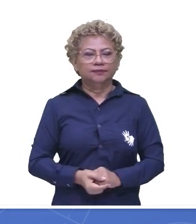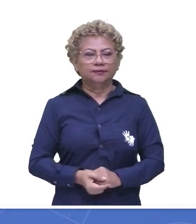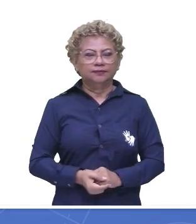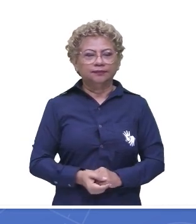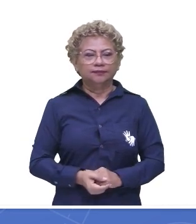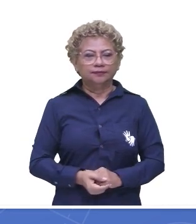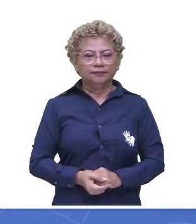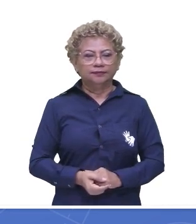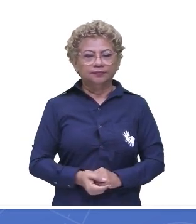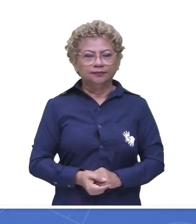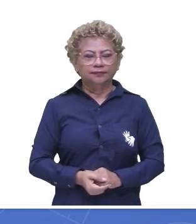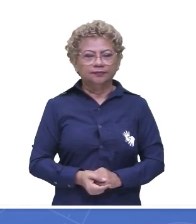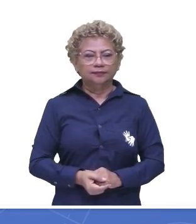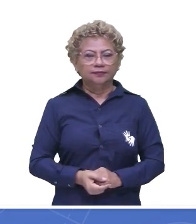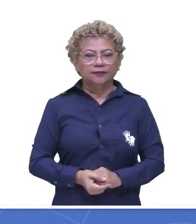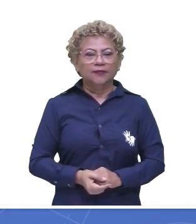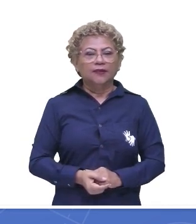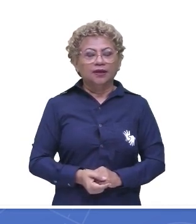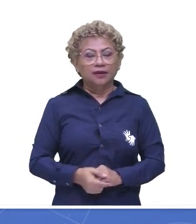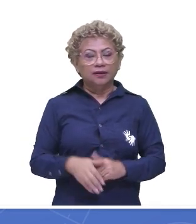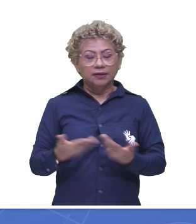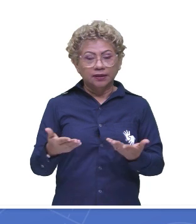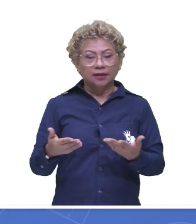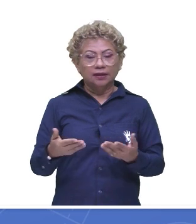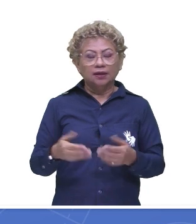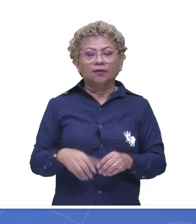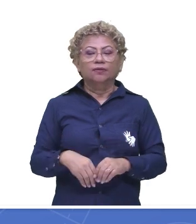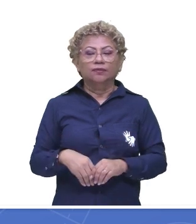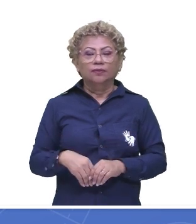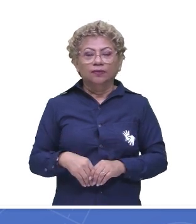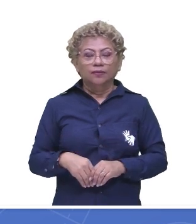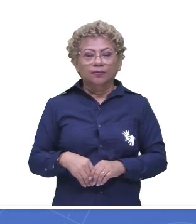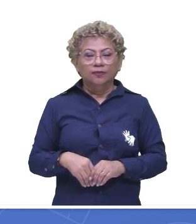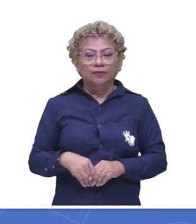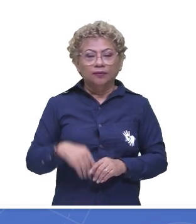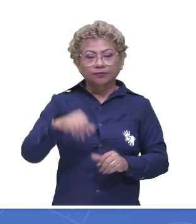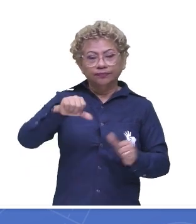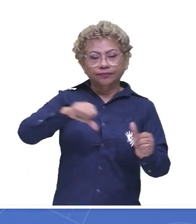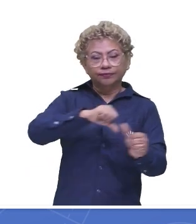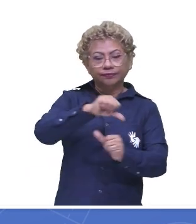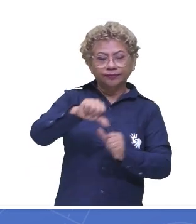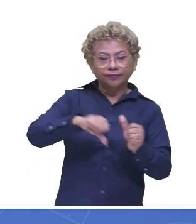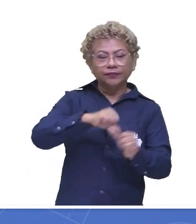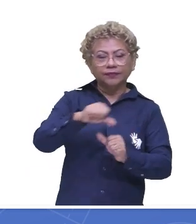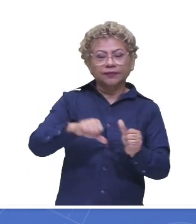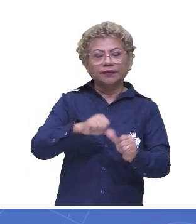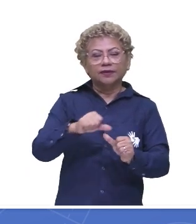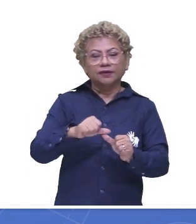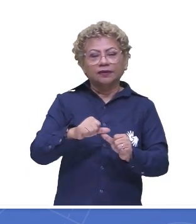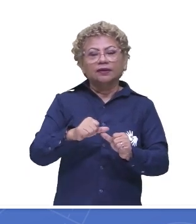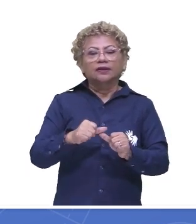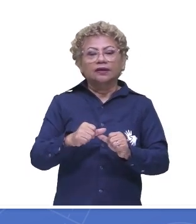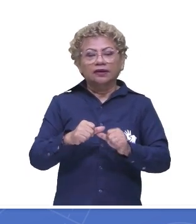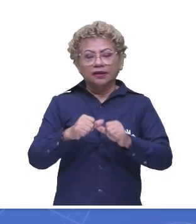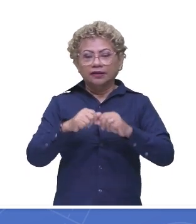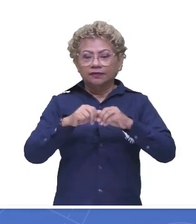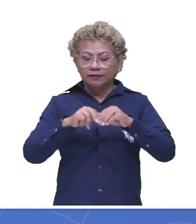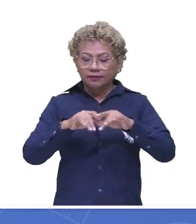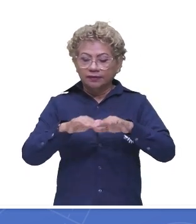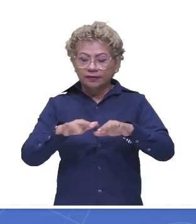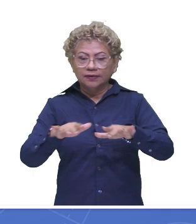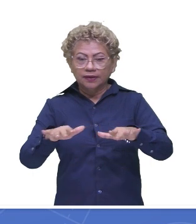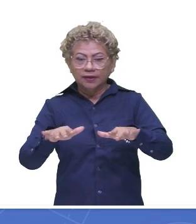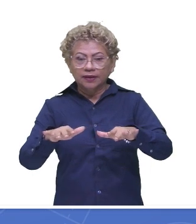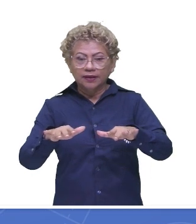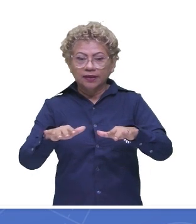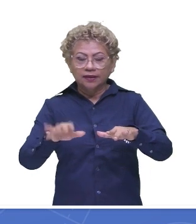1.083 graus Celsius. Ou seja, o cobre, ele vira líquido quando ele atinge essa temperatura aqui, olha, 1.083 graus Celsius. Ele